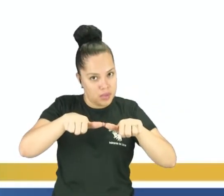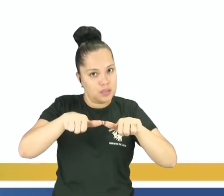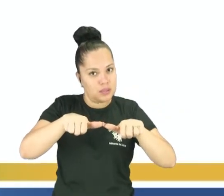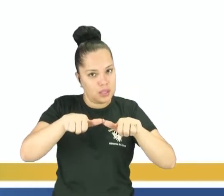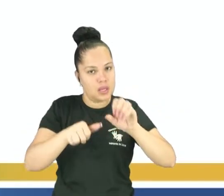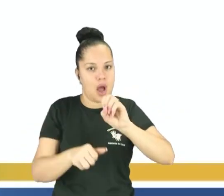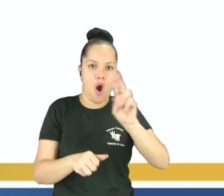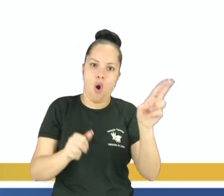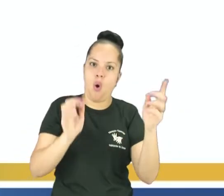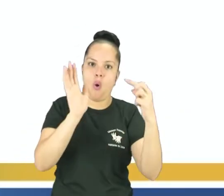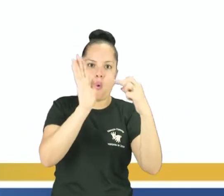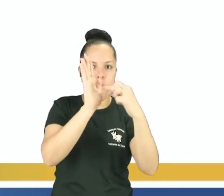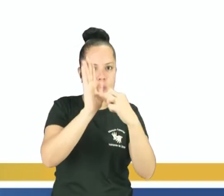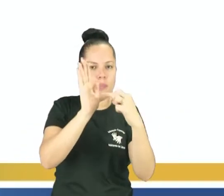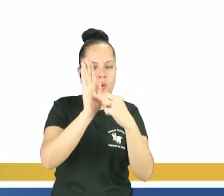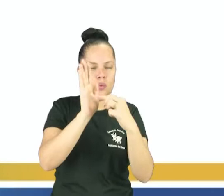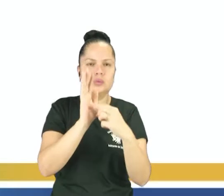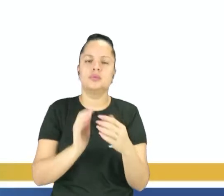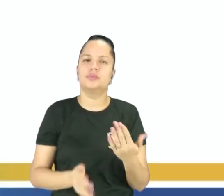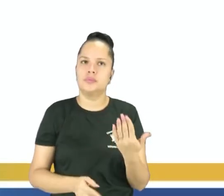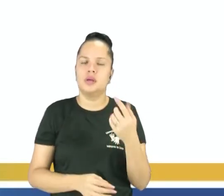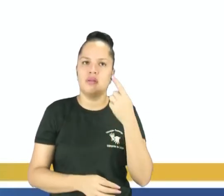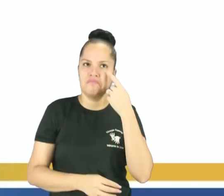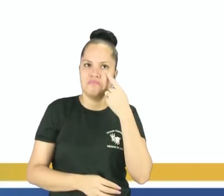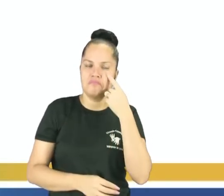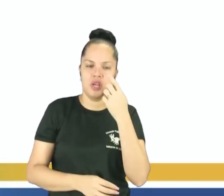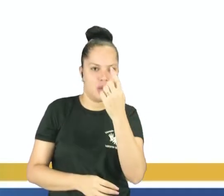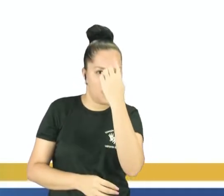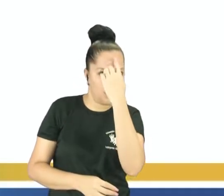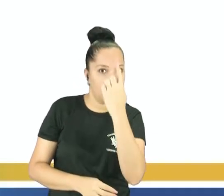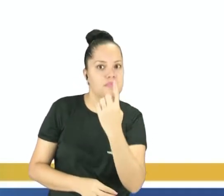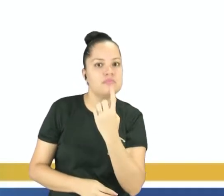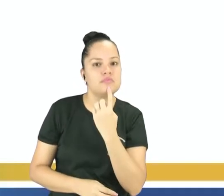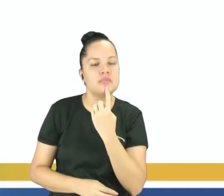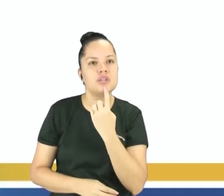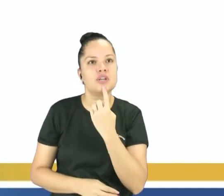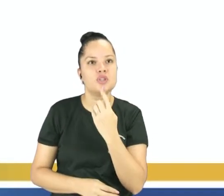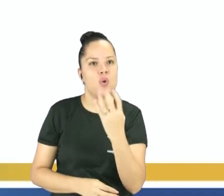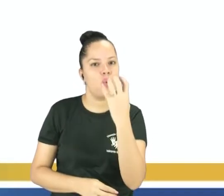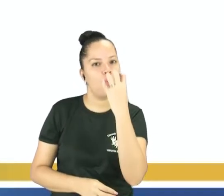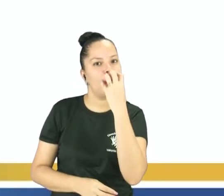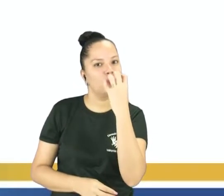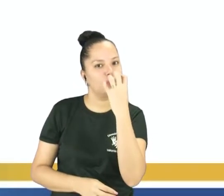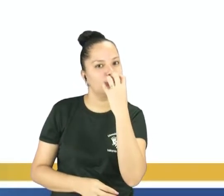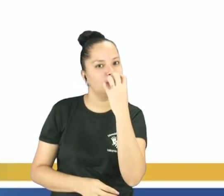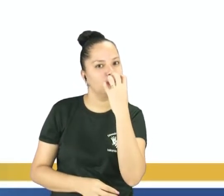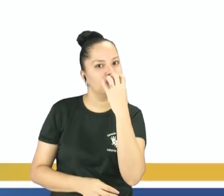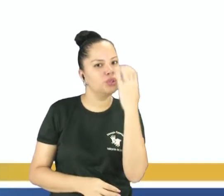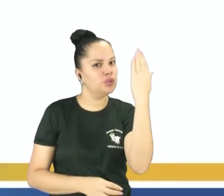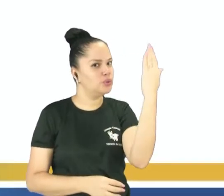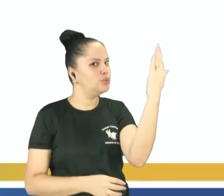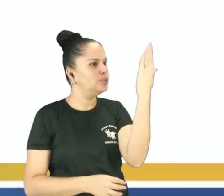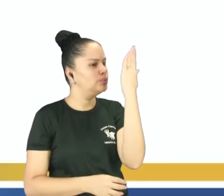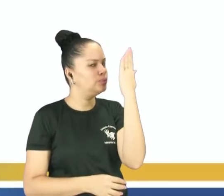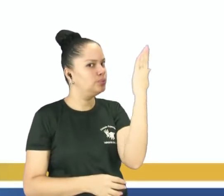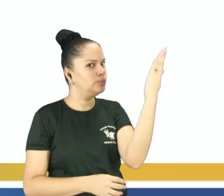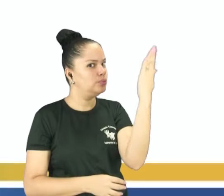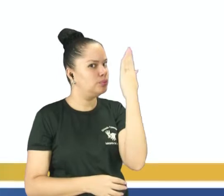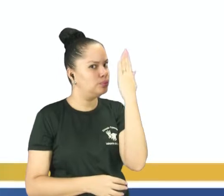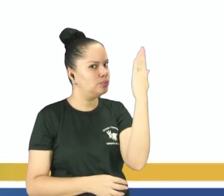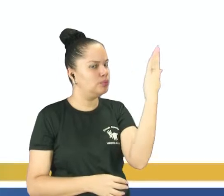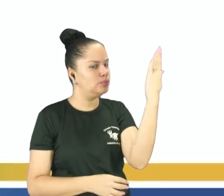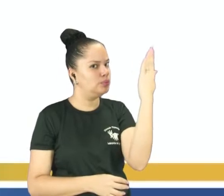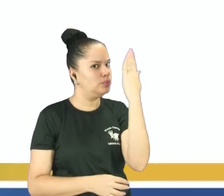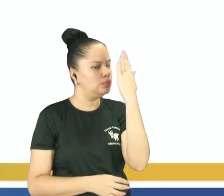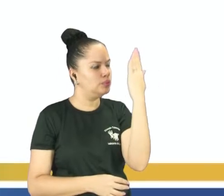observe as imagens a seguir para você entender melhor. Observe o cachorrinho aí que se olha no espelho. O